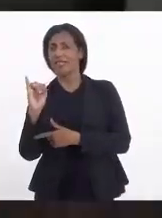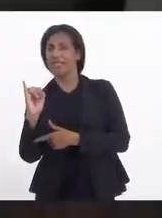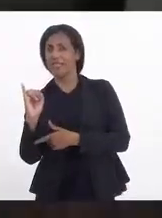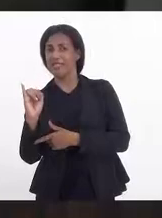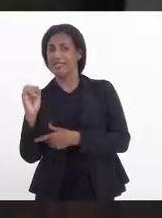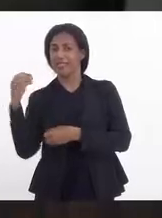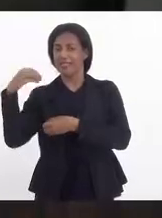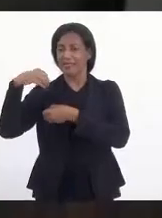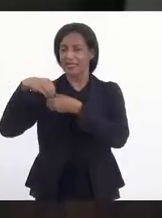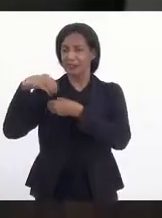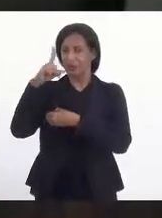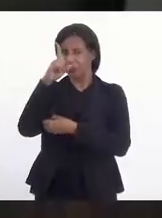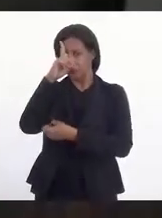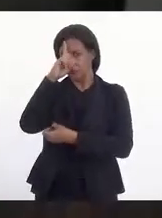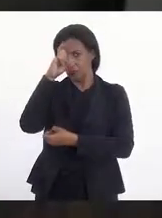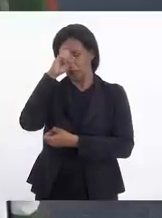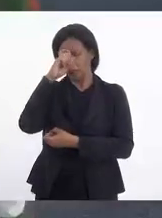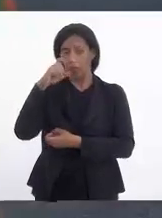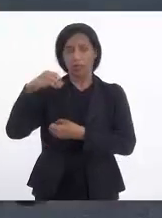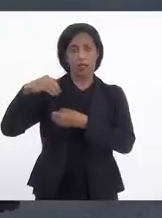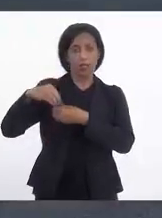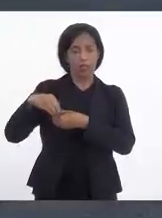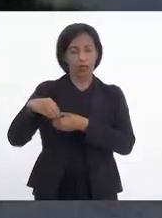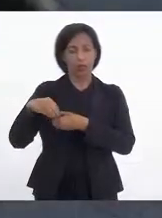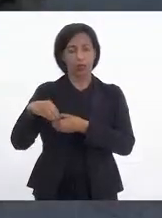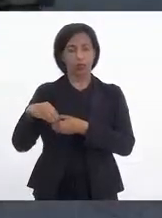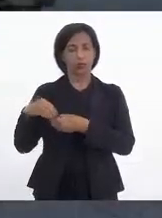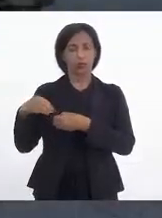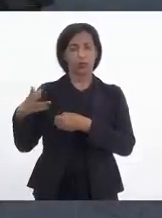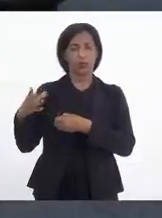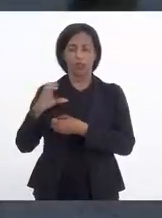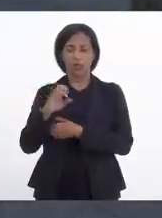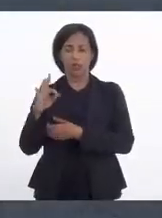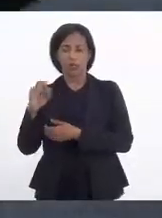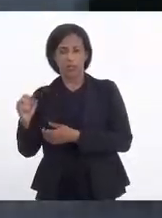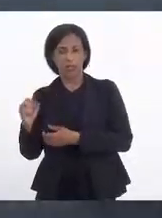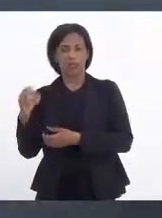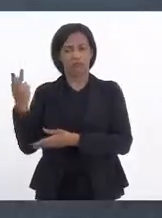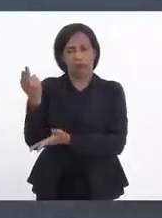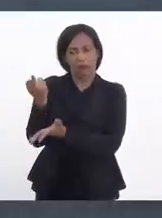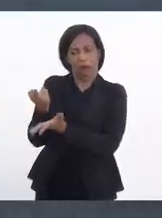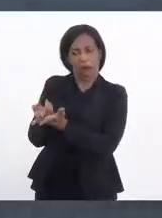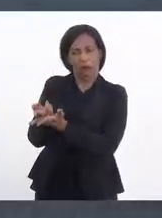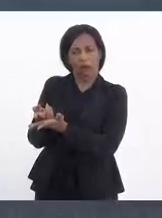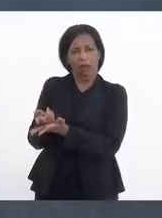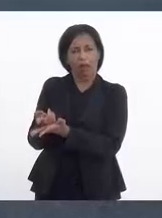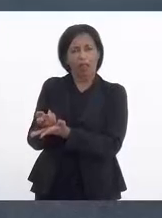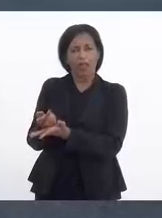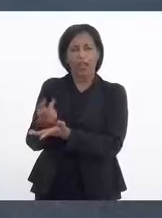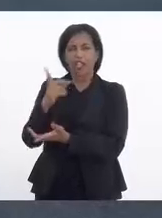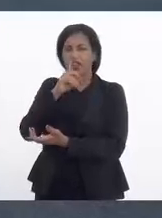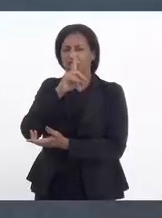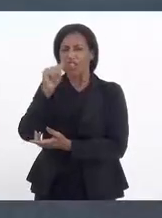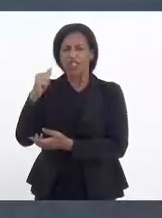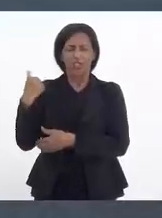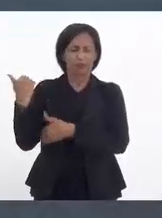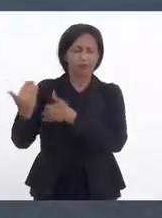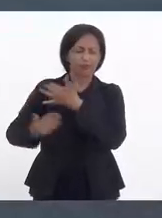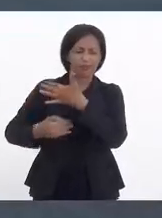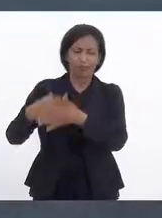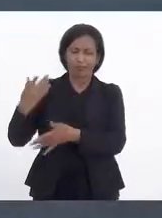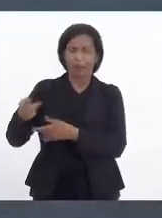nas maternidades nos hospitais é dias e dias